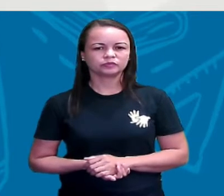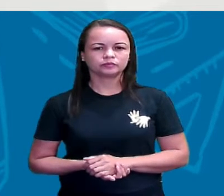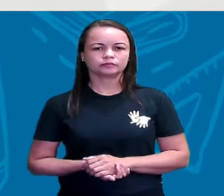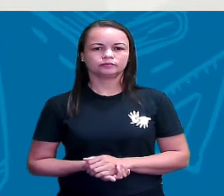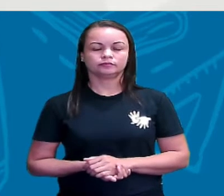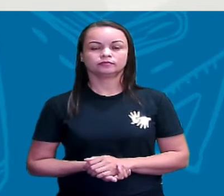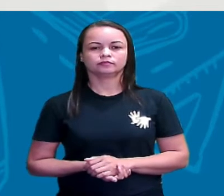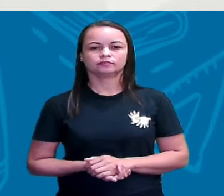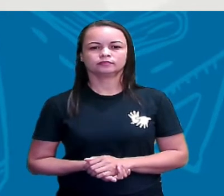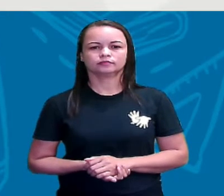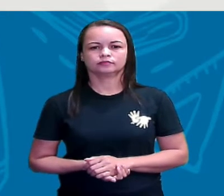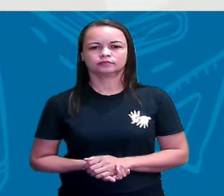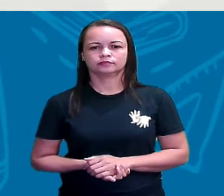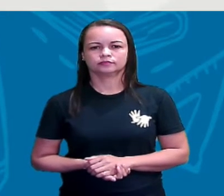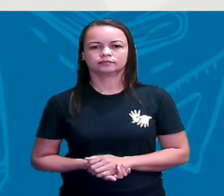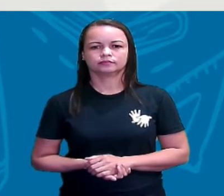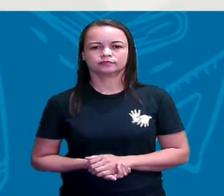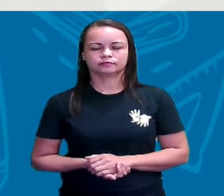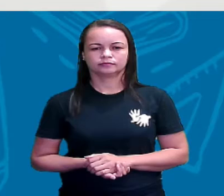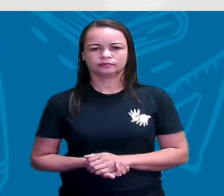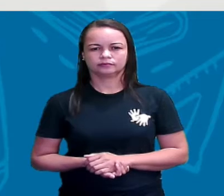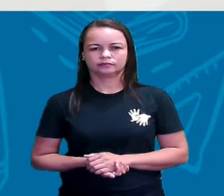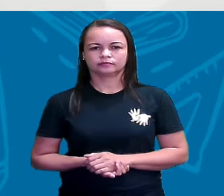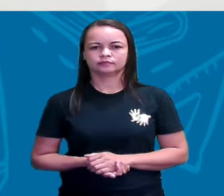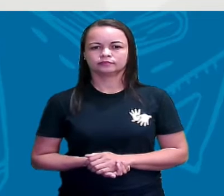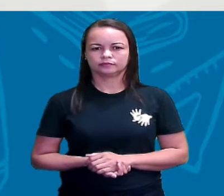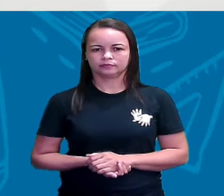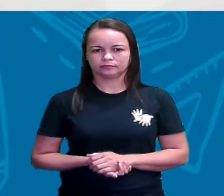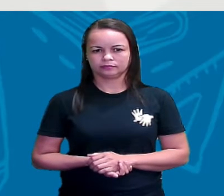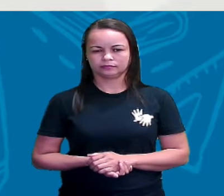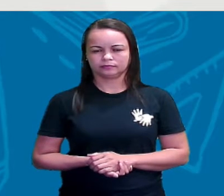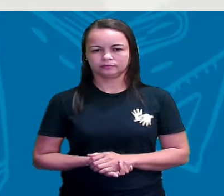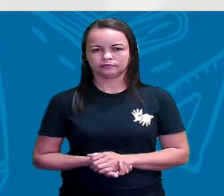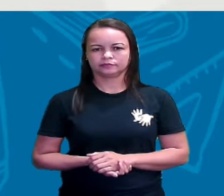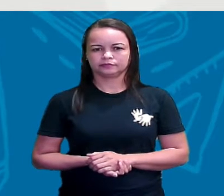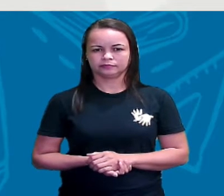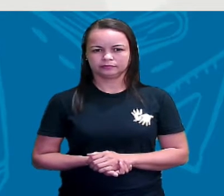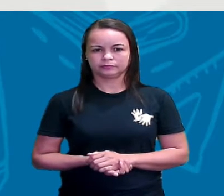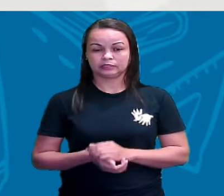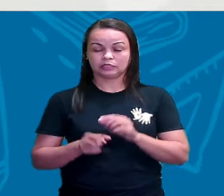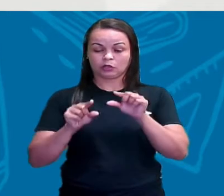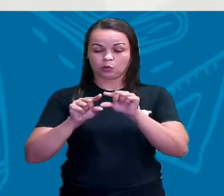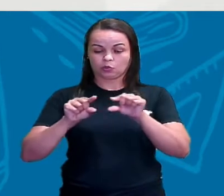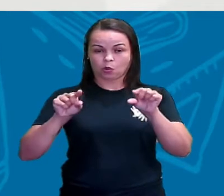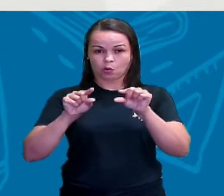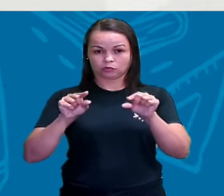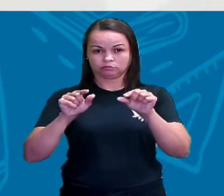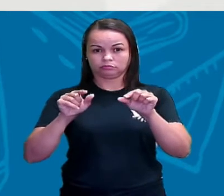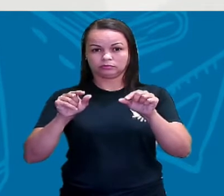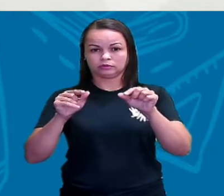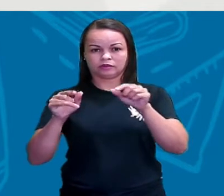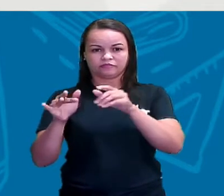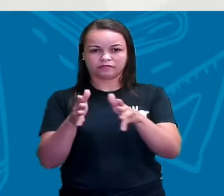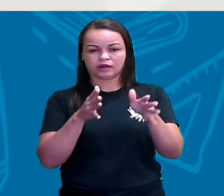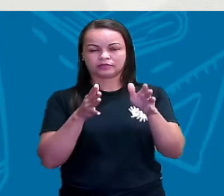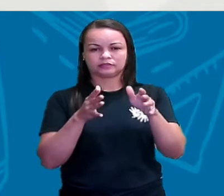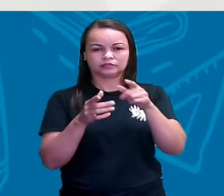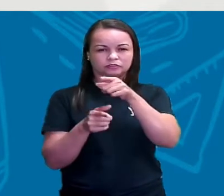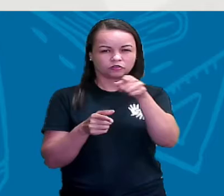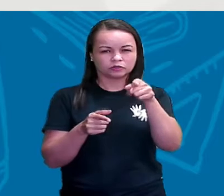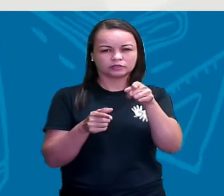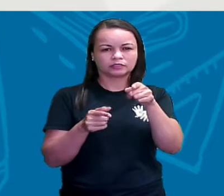did not like the English teacher. Então, nota que eu coloquei aí separado exatamente para vocês